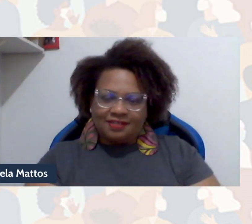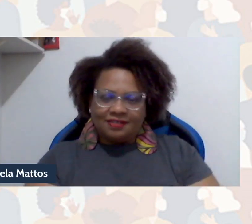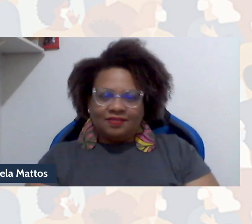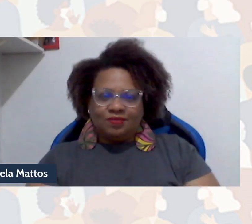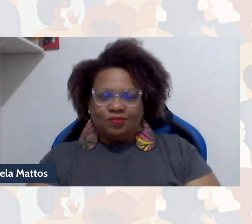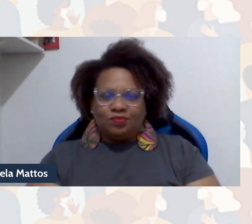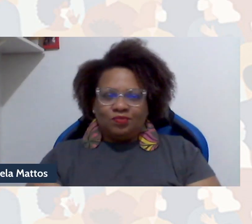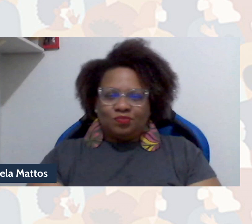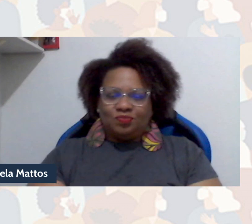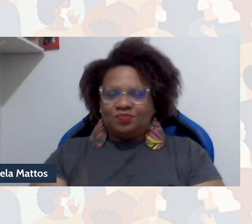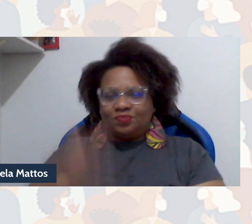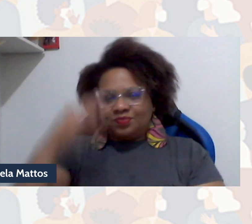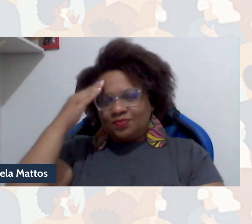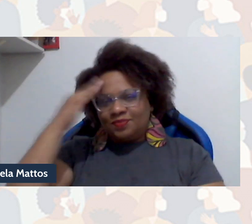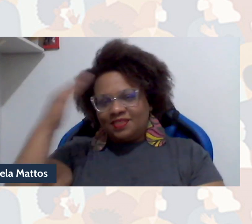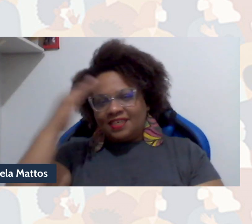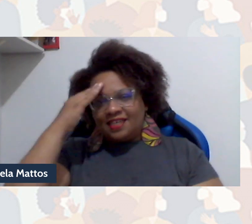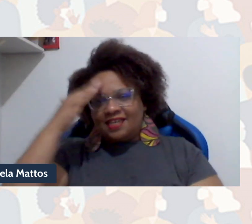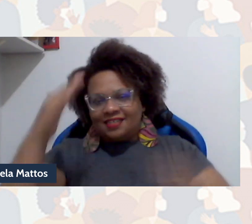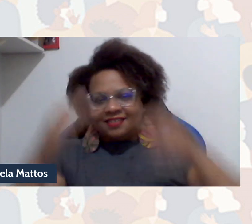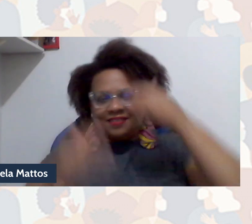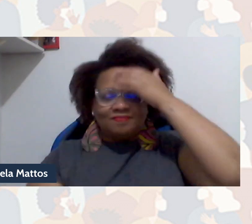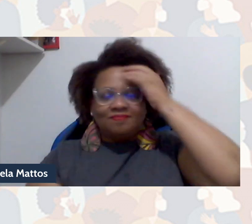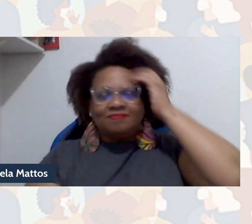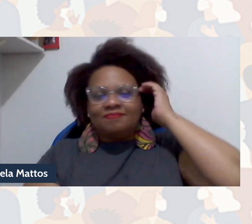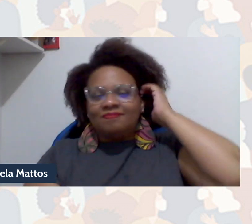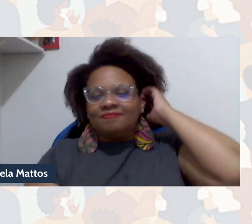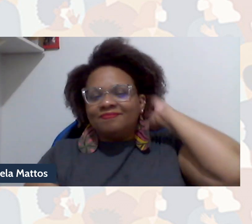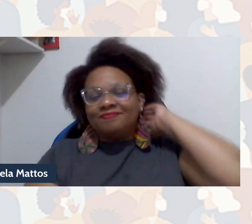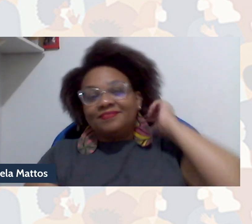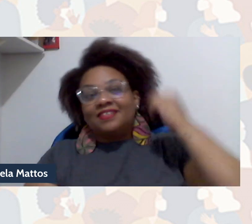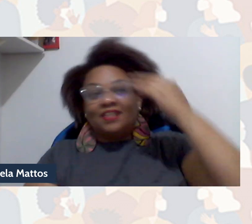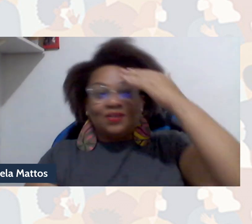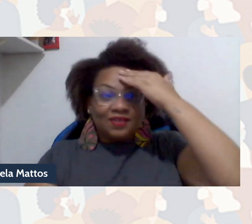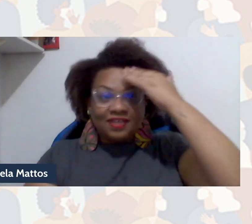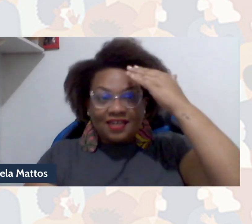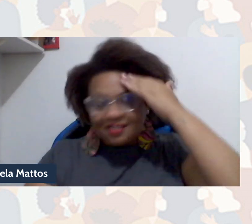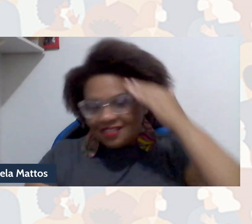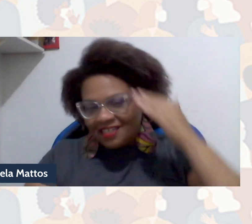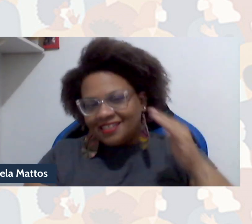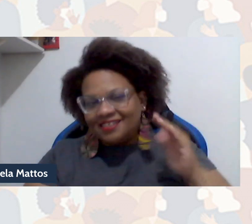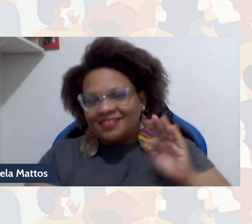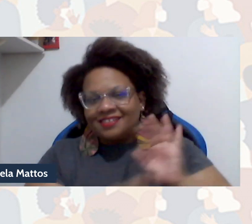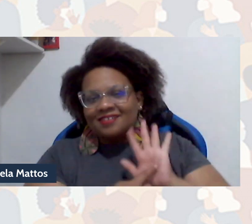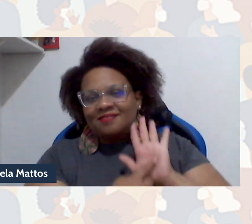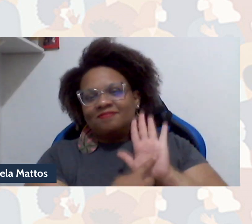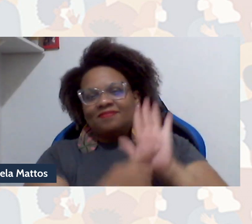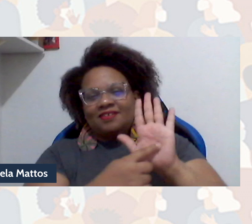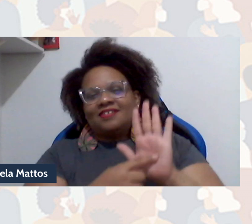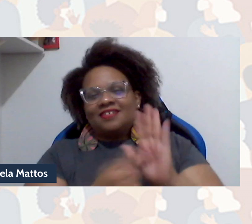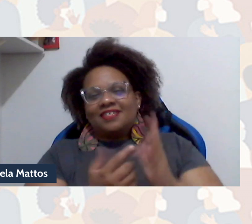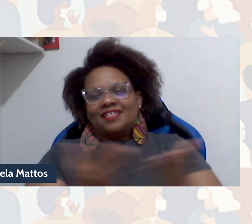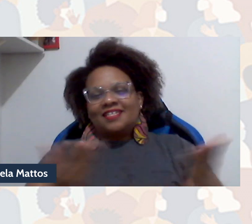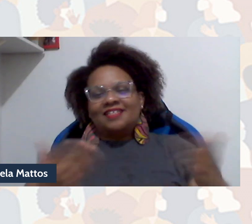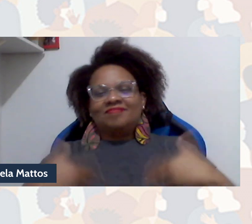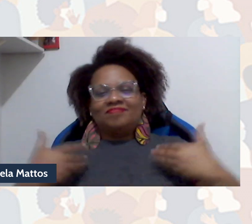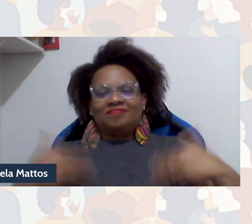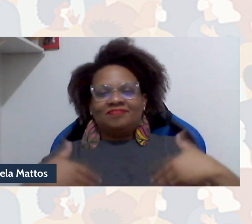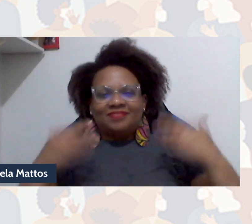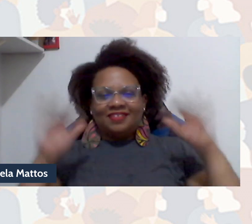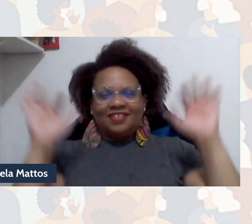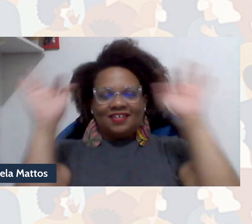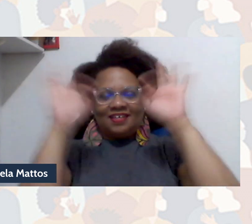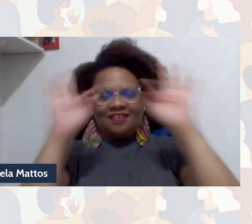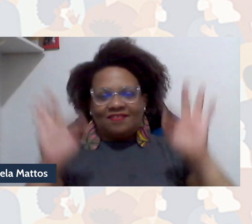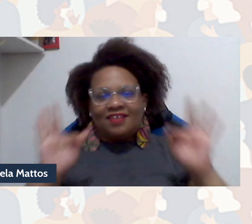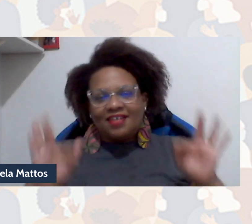Obrigada, Cida. Eu que agradeço essa apresentação e estou muito feliz de estar nessa mesa.